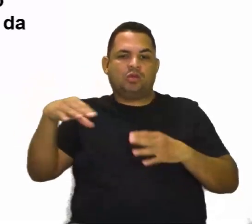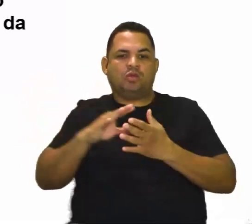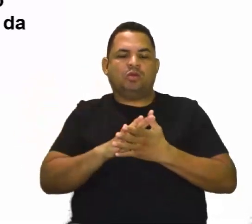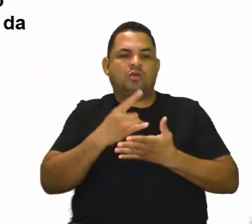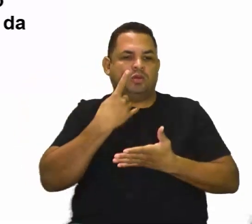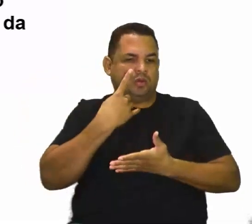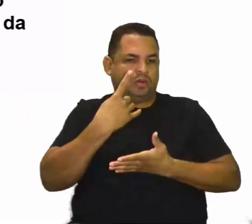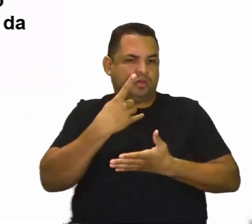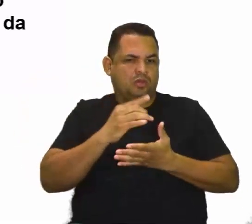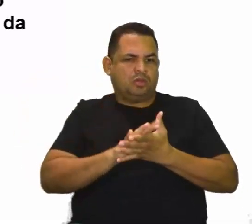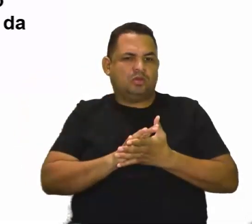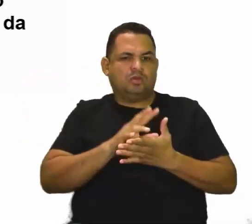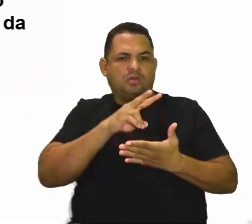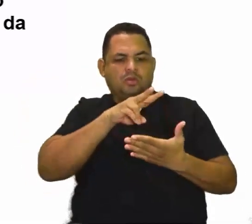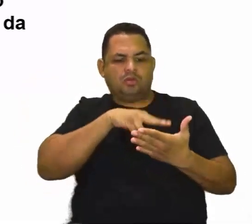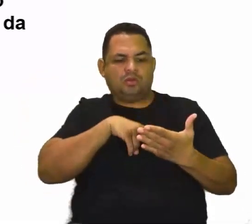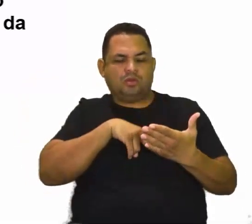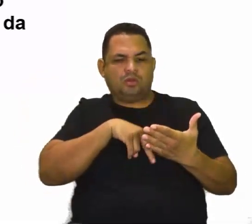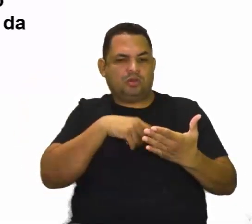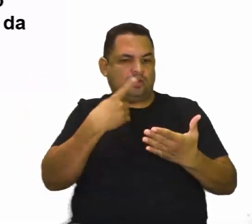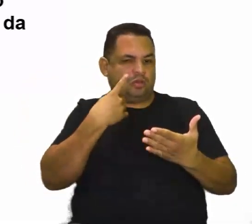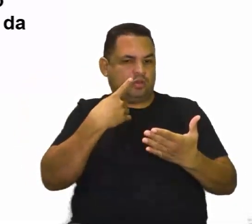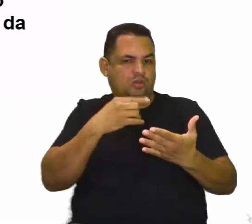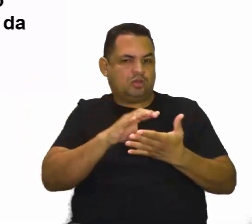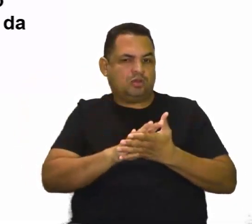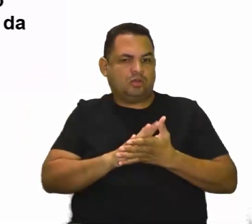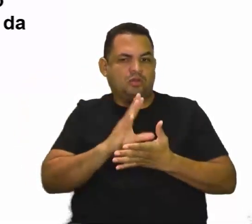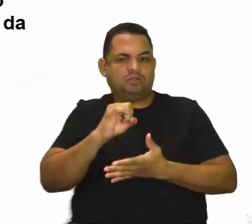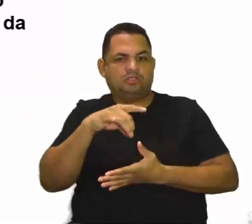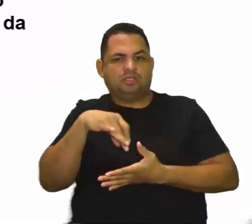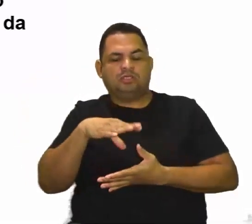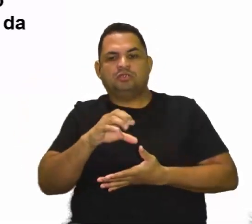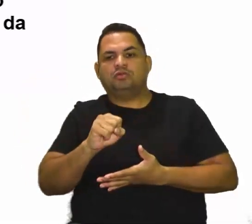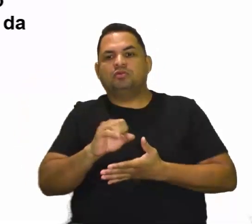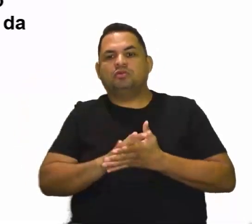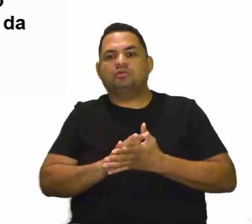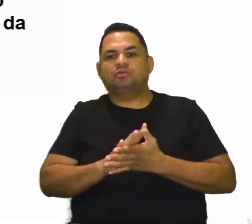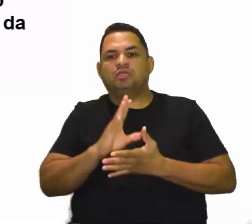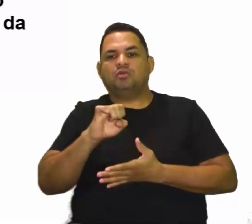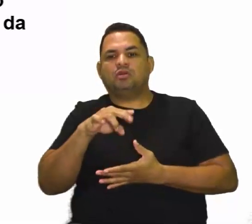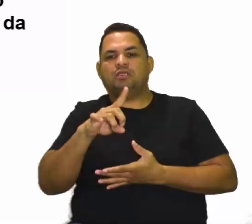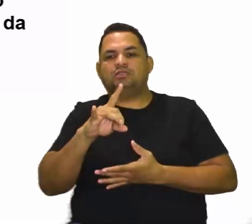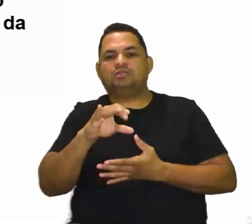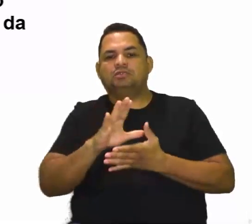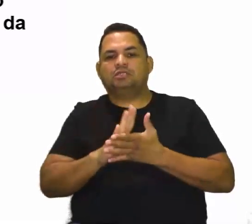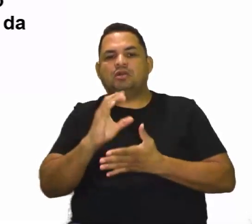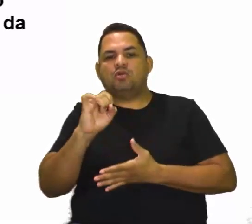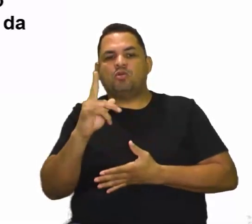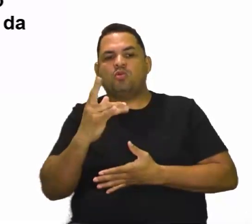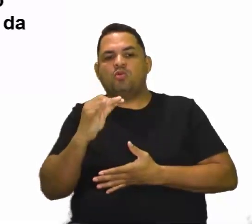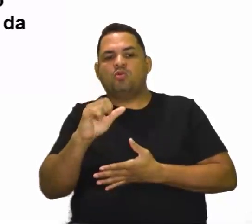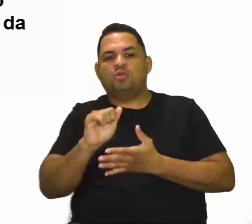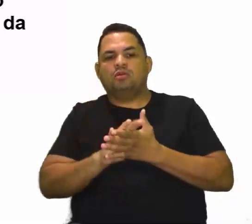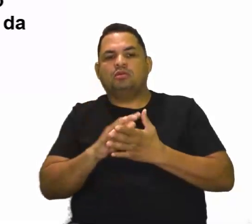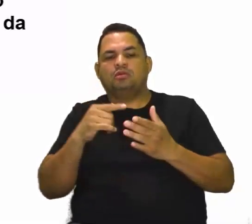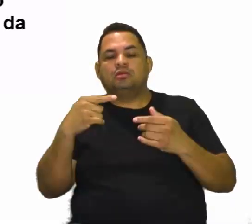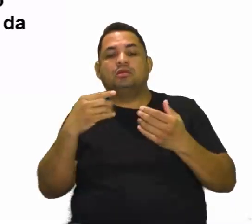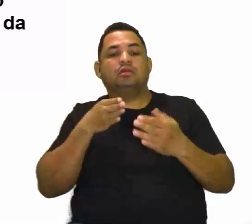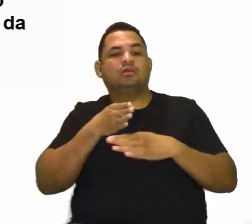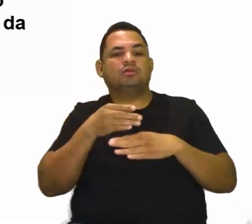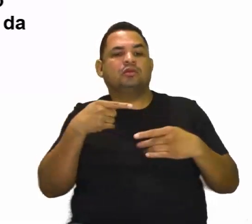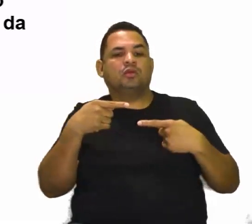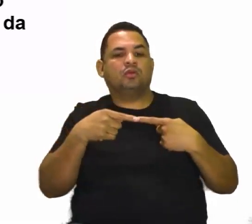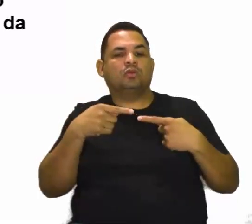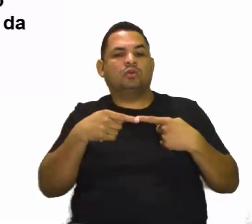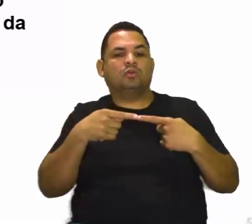leitor de Os Sertões, de Euclides da Cunha, entra em contato,